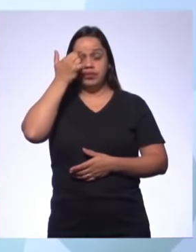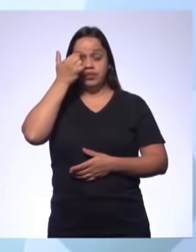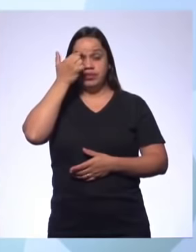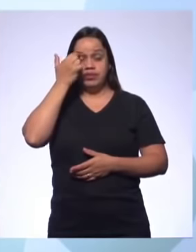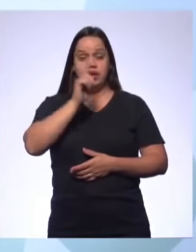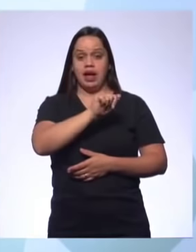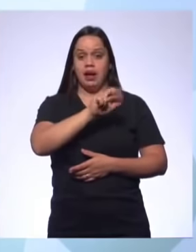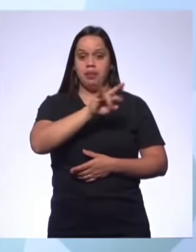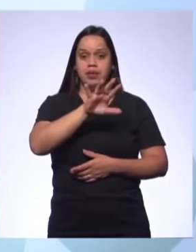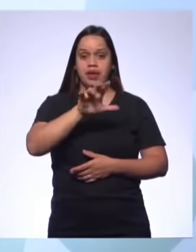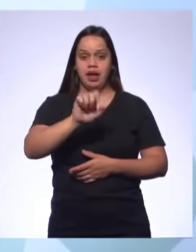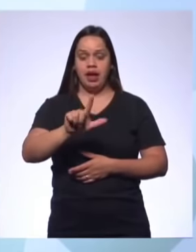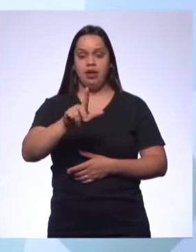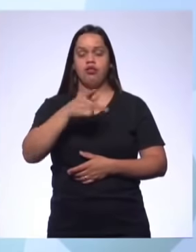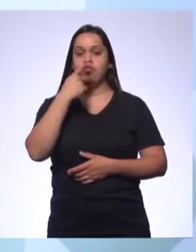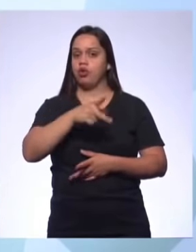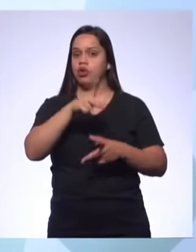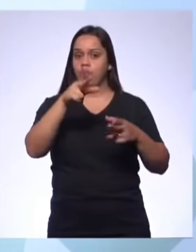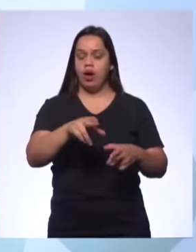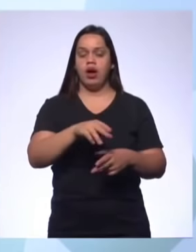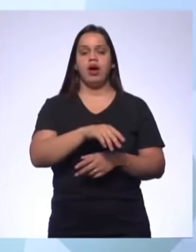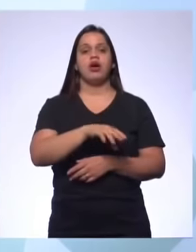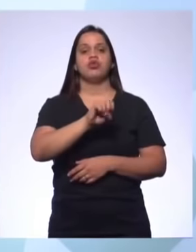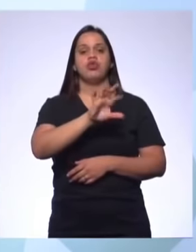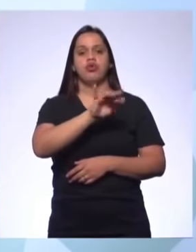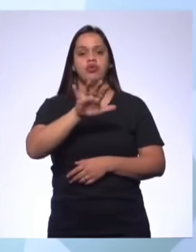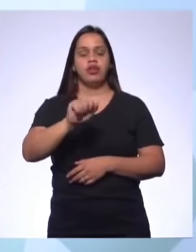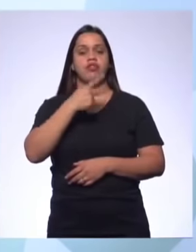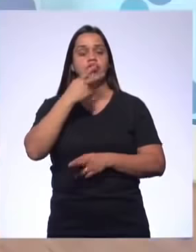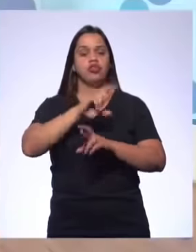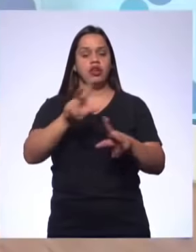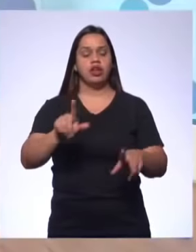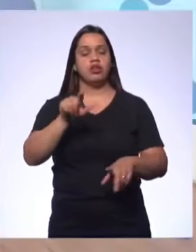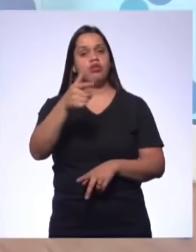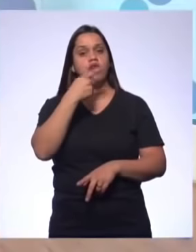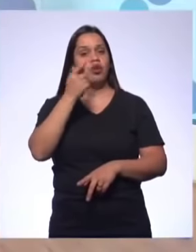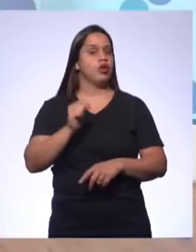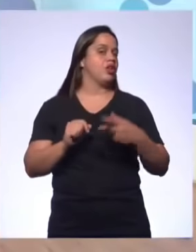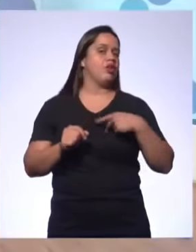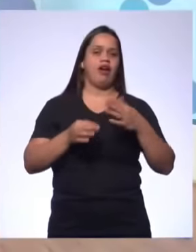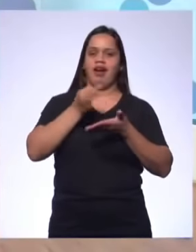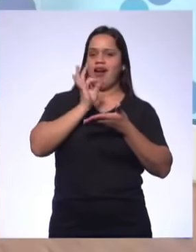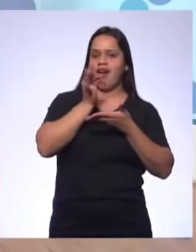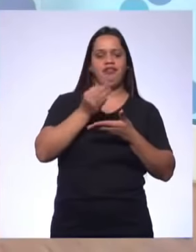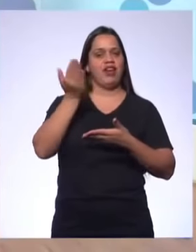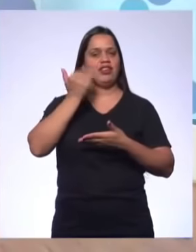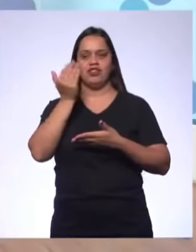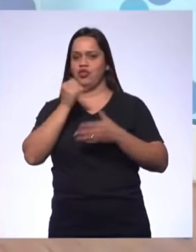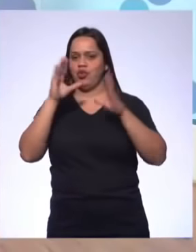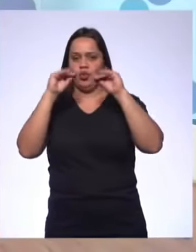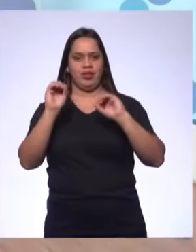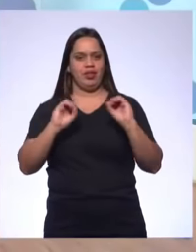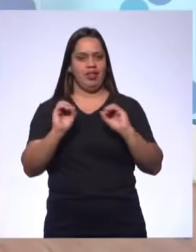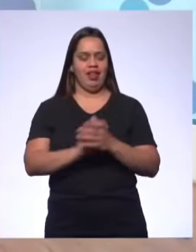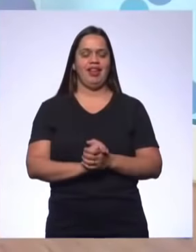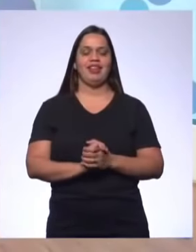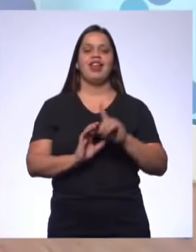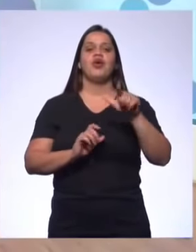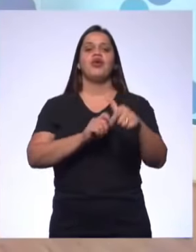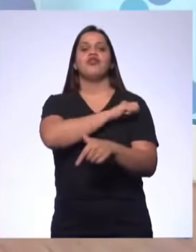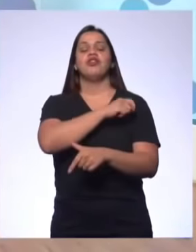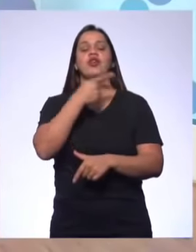da mesma coisa. O Henrique... Muita gente falando que não vai tomar café, nem almoçar, nem jantar. Meu Deus. O Henrique disse que o que muda é o